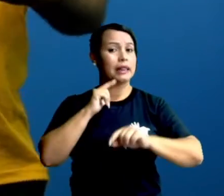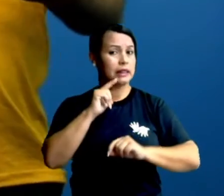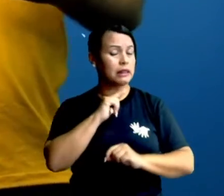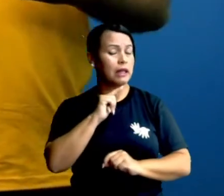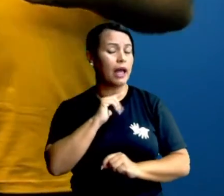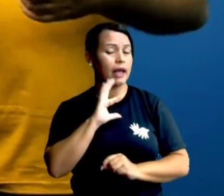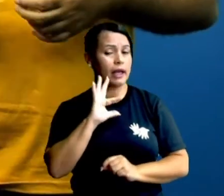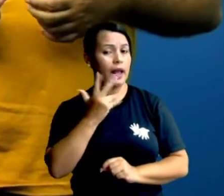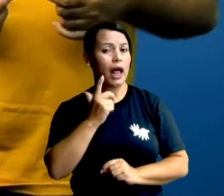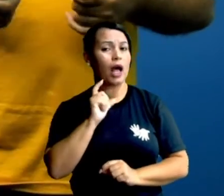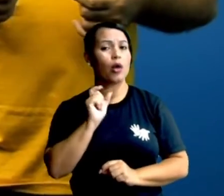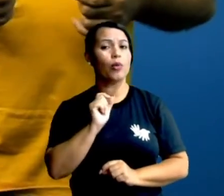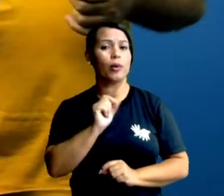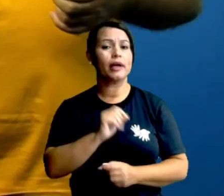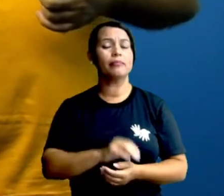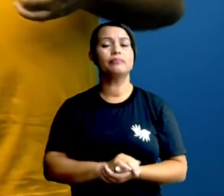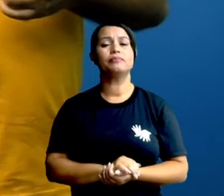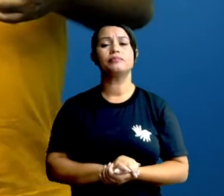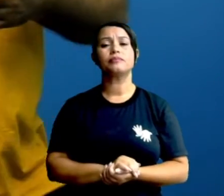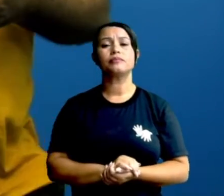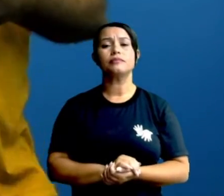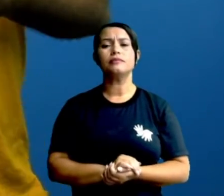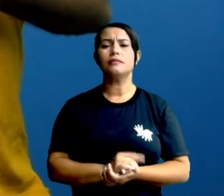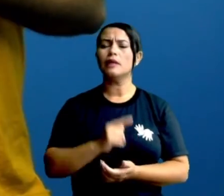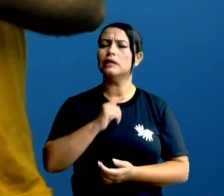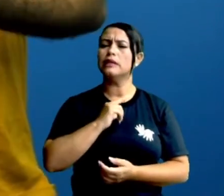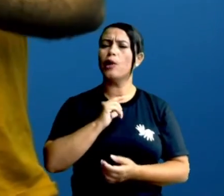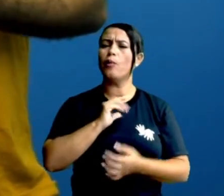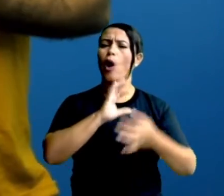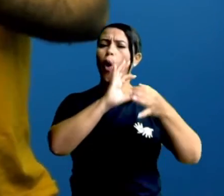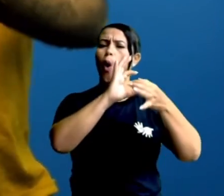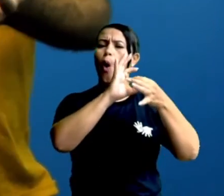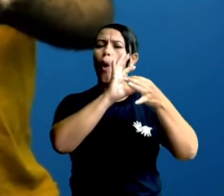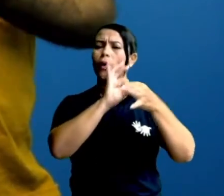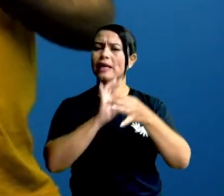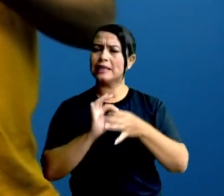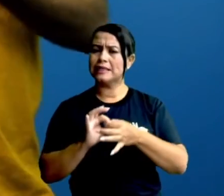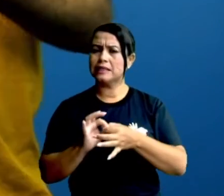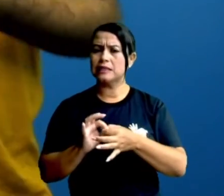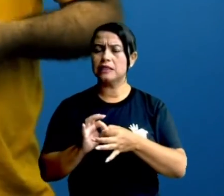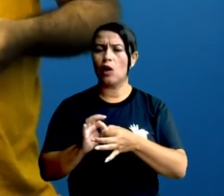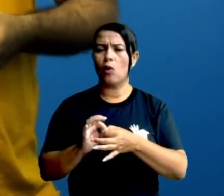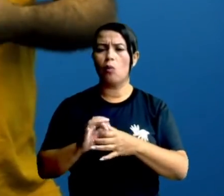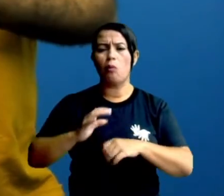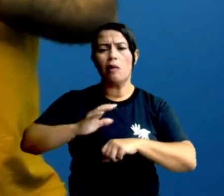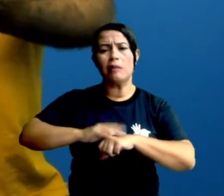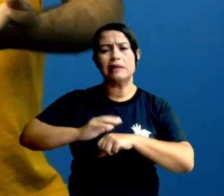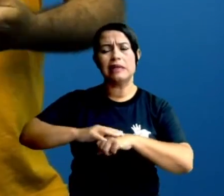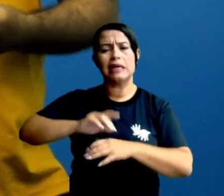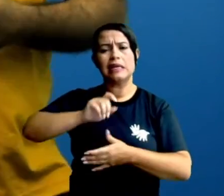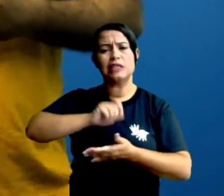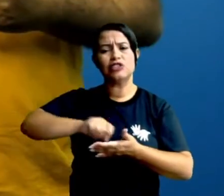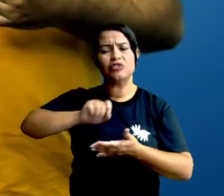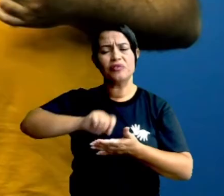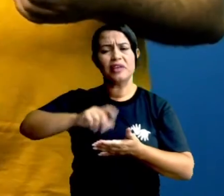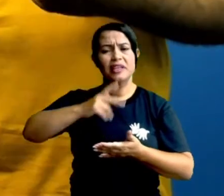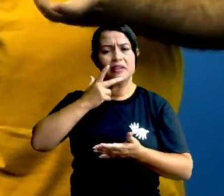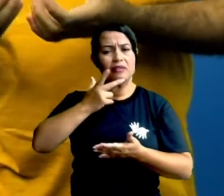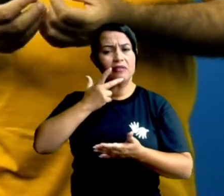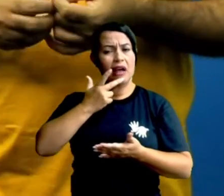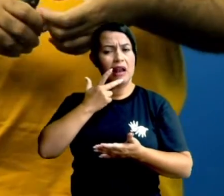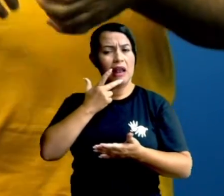né, obviamente, uma conexão com o jeito de escrever, o modo de falar